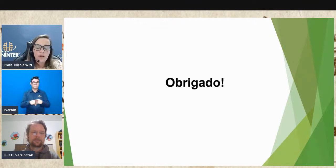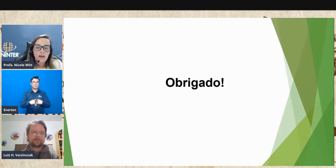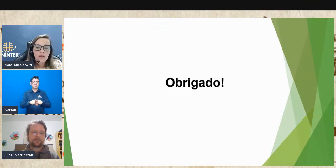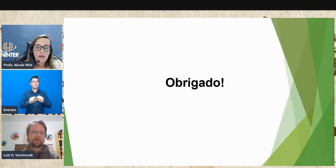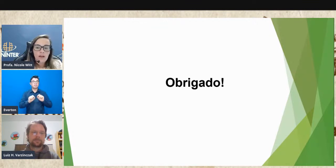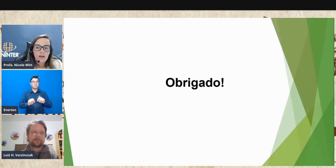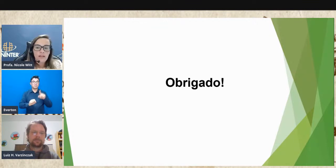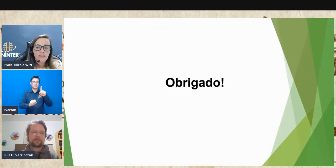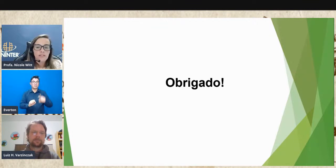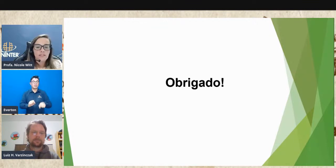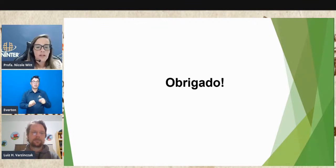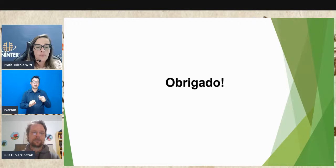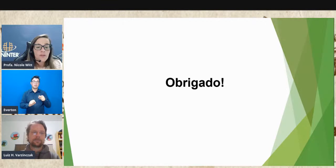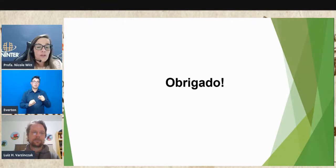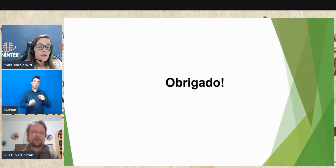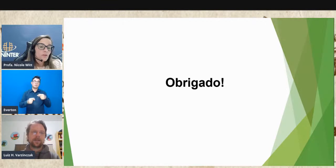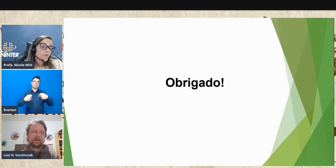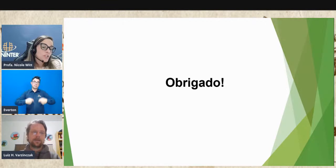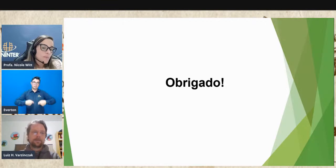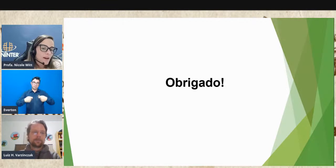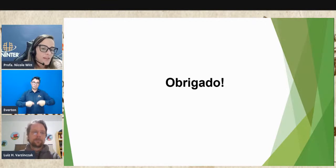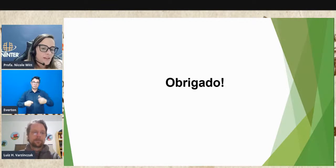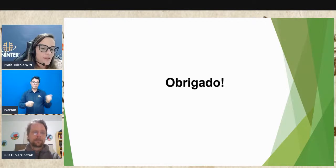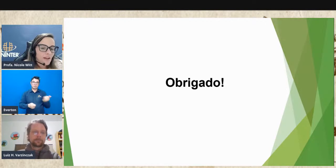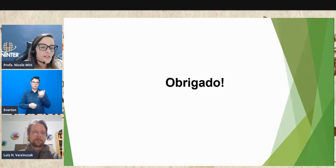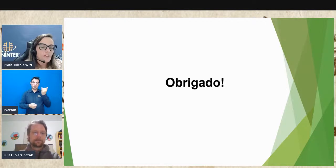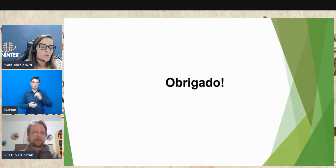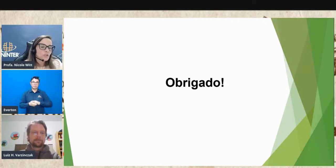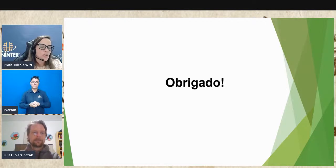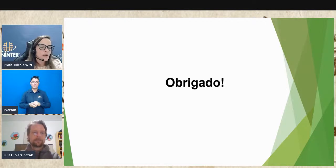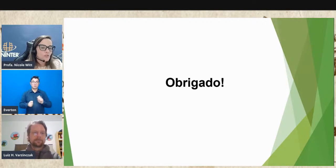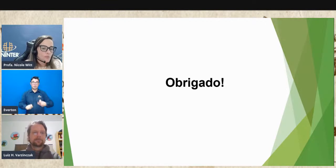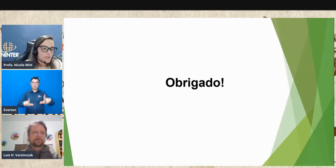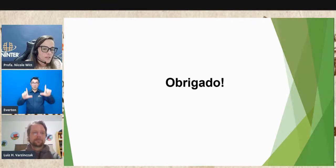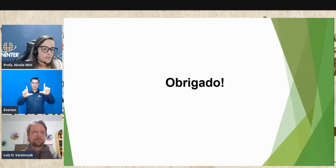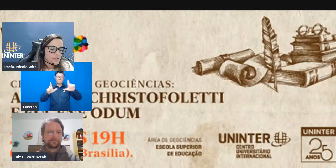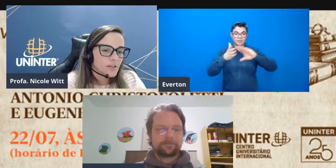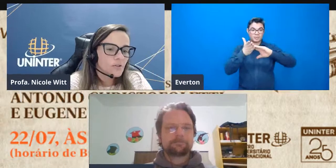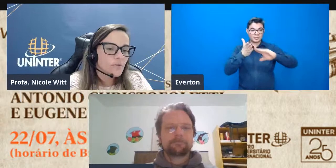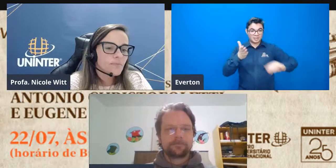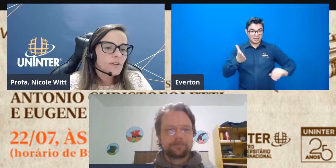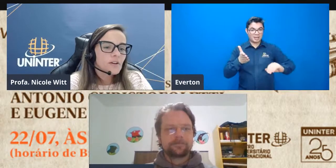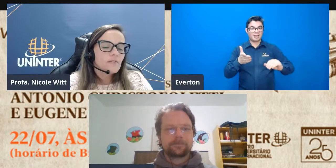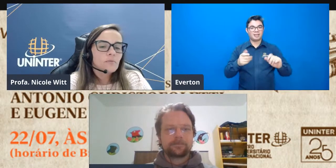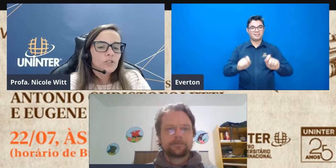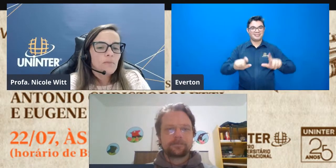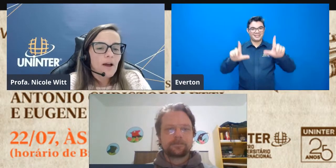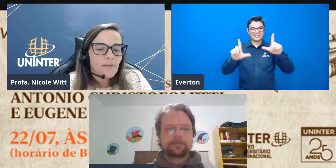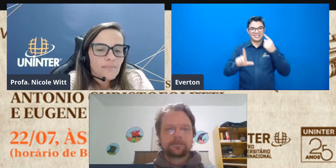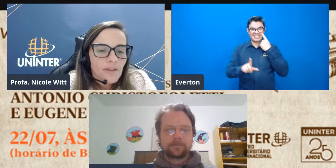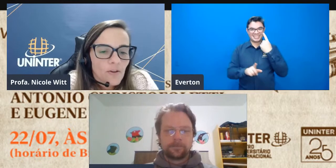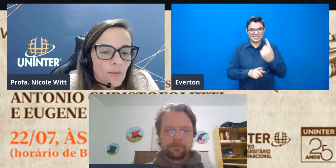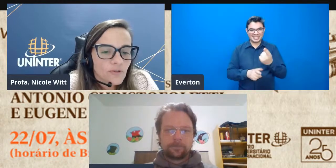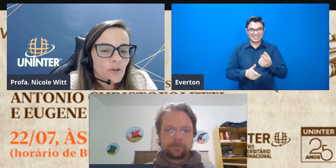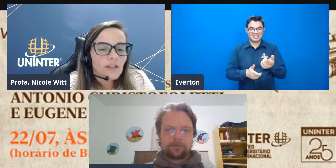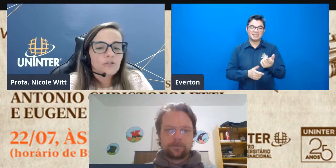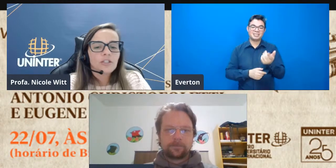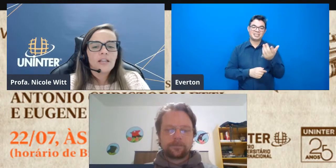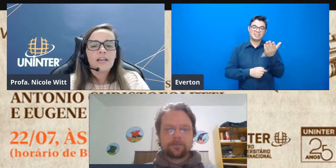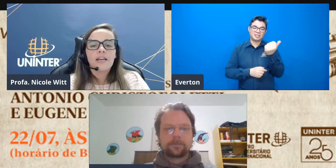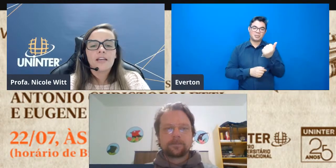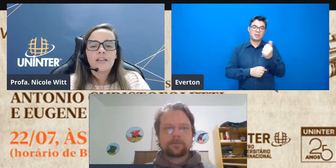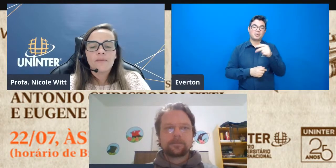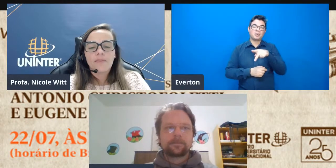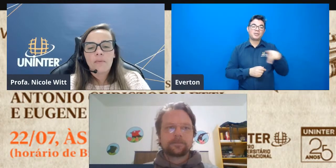isso é é necessário então eu vou chamar aqui a tela né vamos tirar a sua apresentação vamos chamar o professor